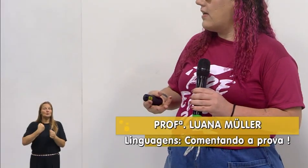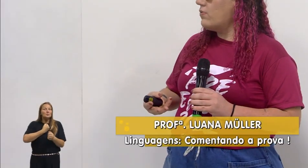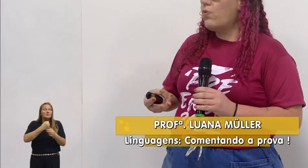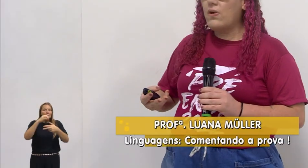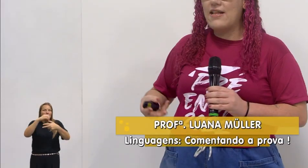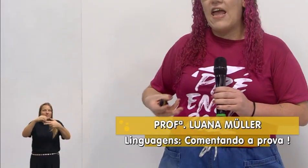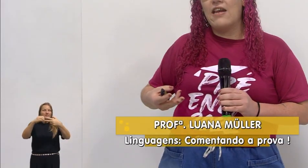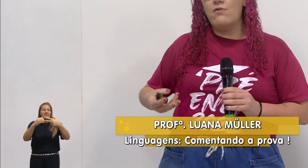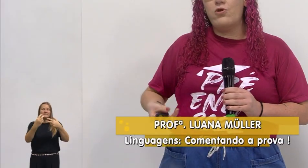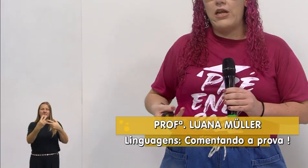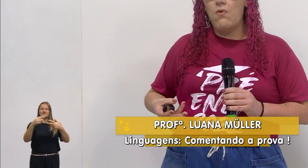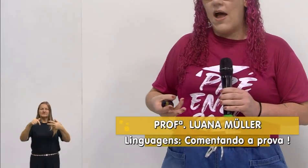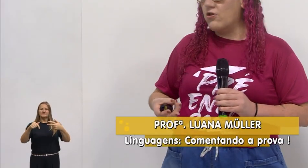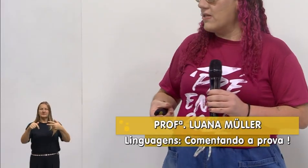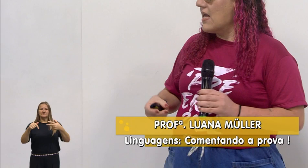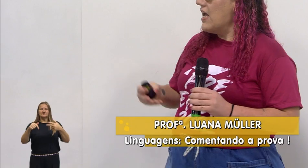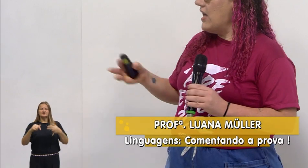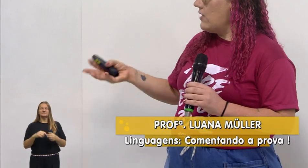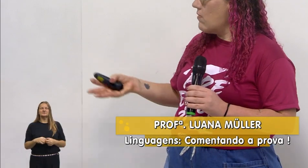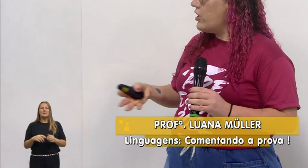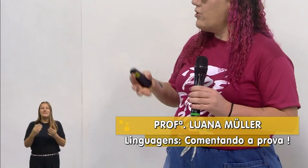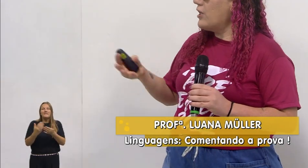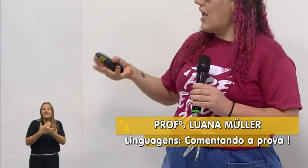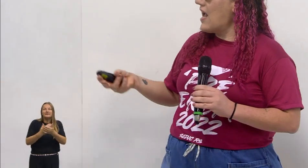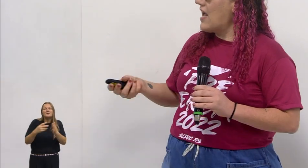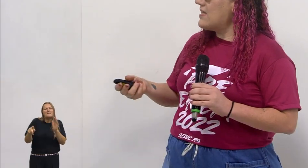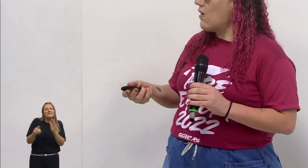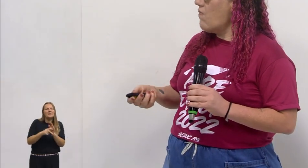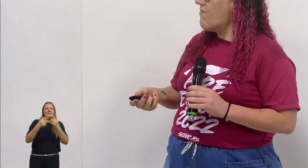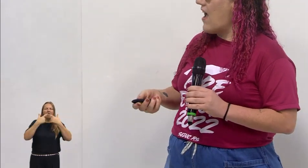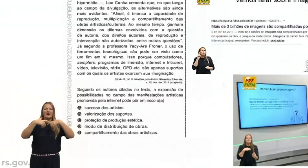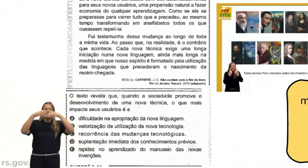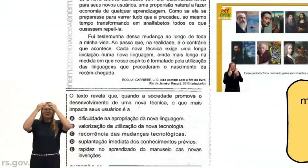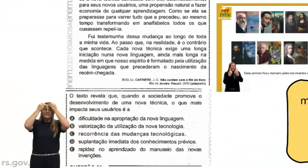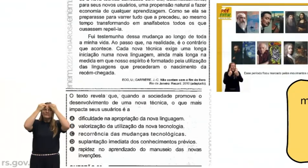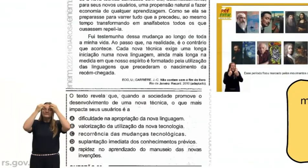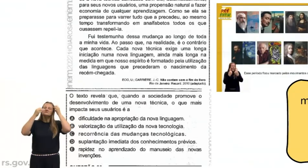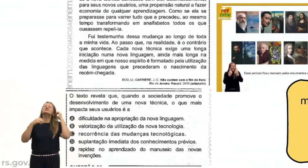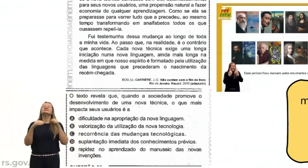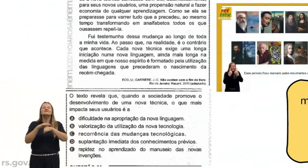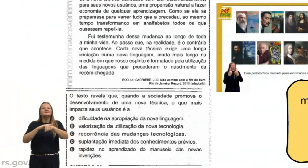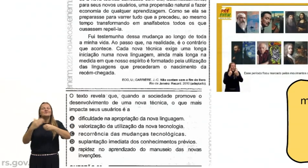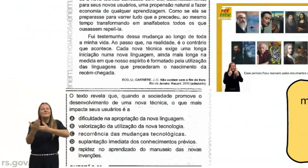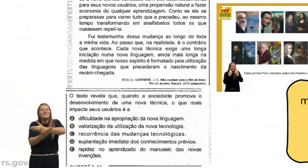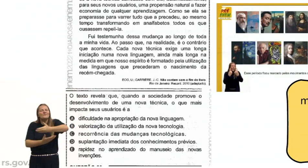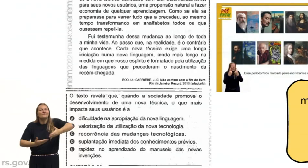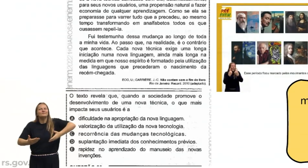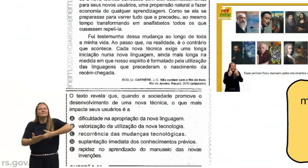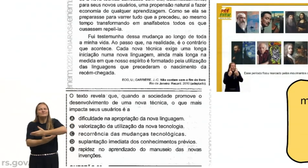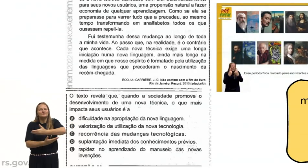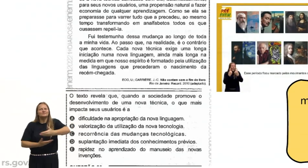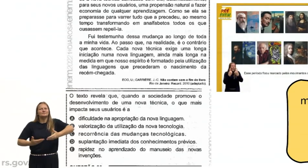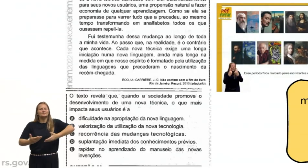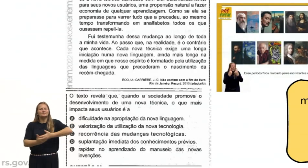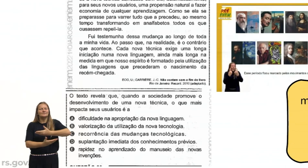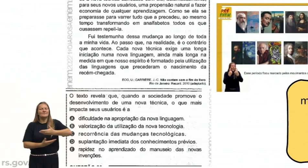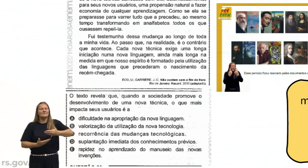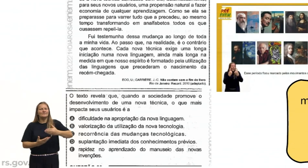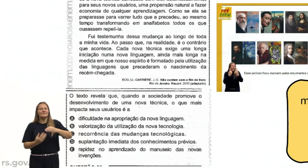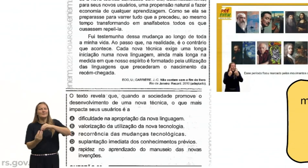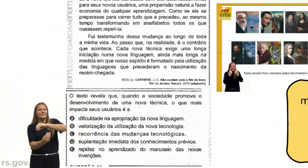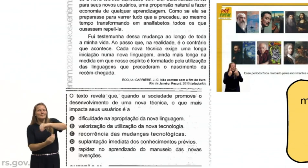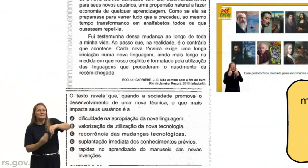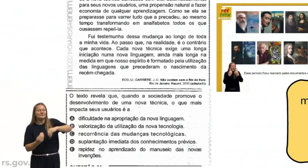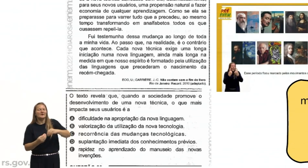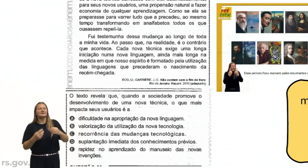do caderno de linguagens Então a gente tem aí essa conversa né Bem Feita entre o que a gente fez e o